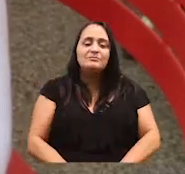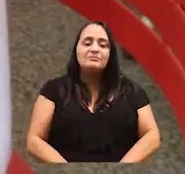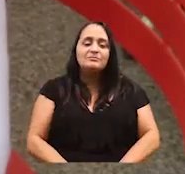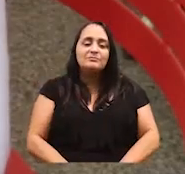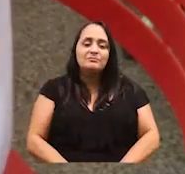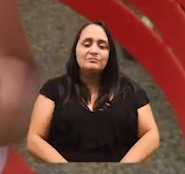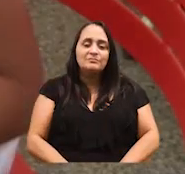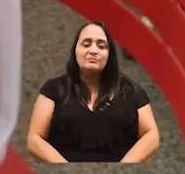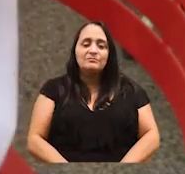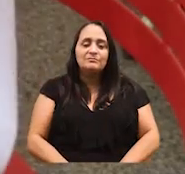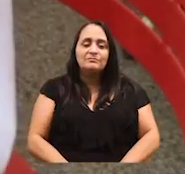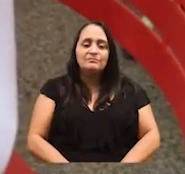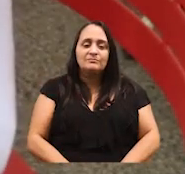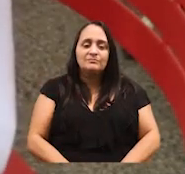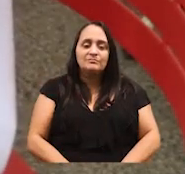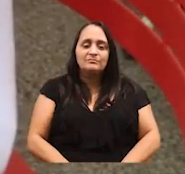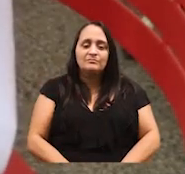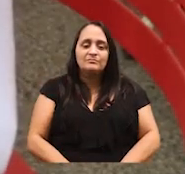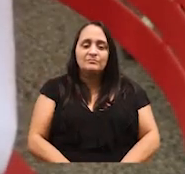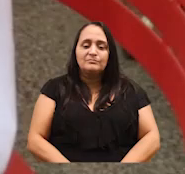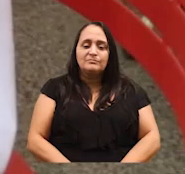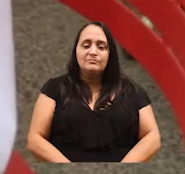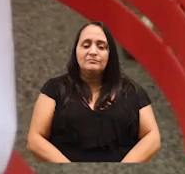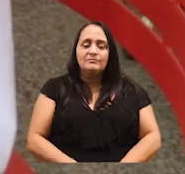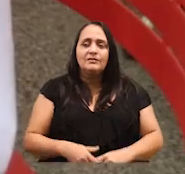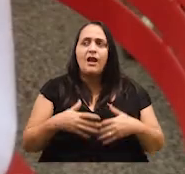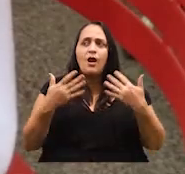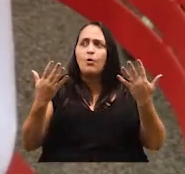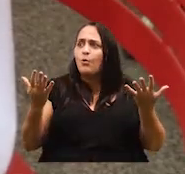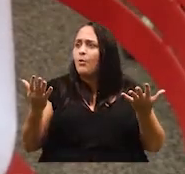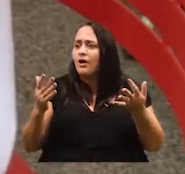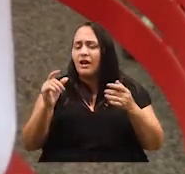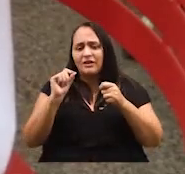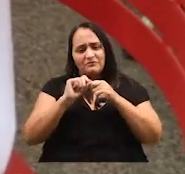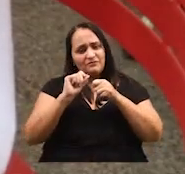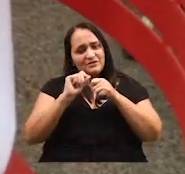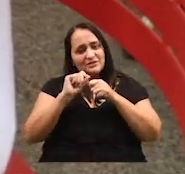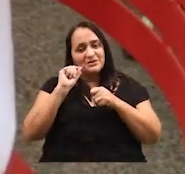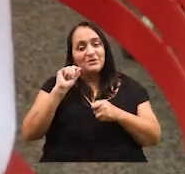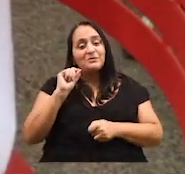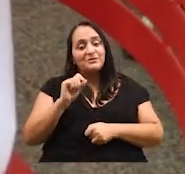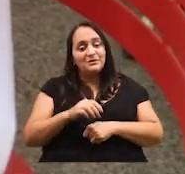Pronto. Agora, o que é que eu vou fazer com esses ingredientes, Miguel?